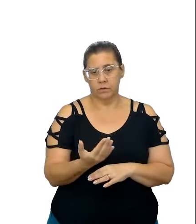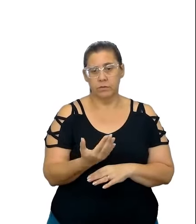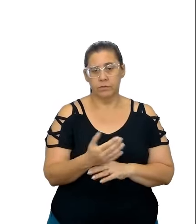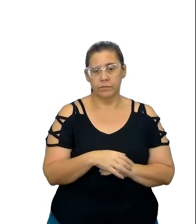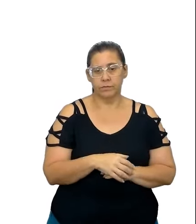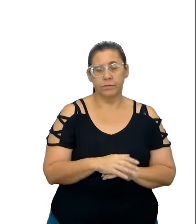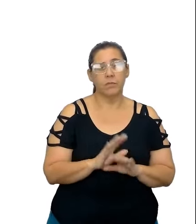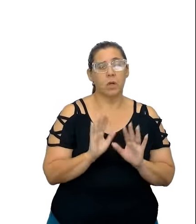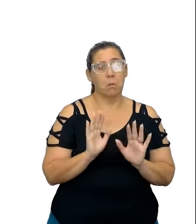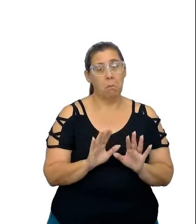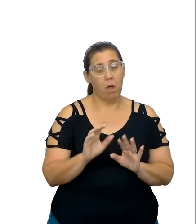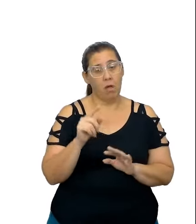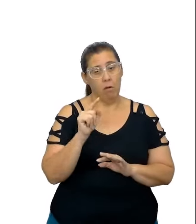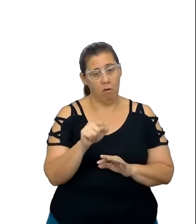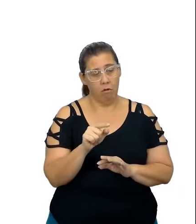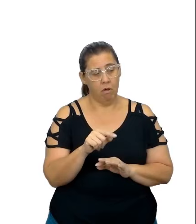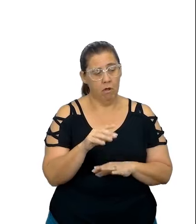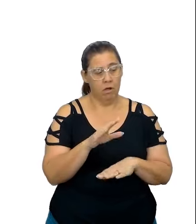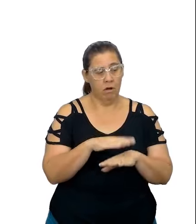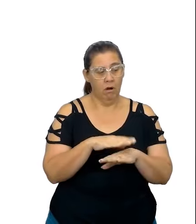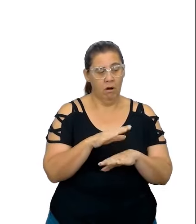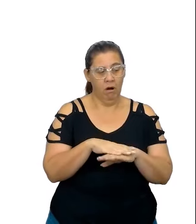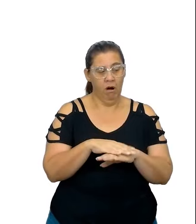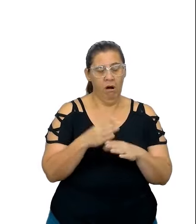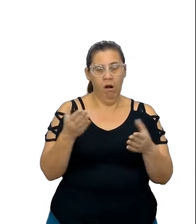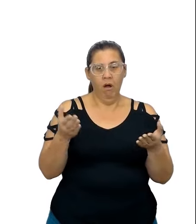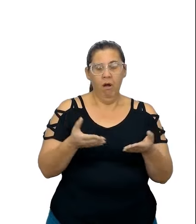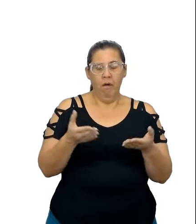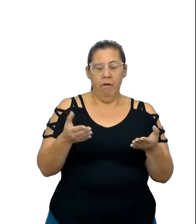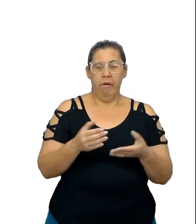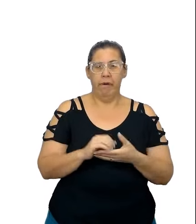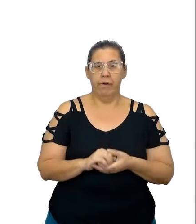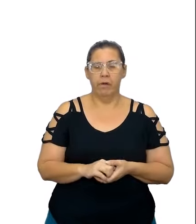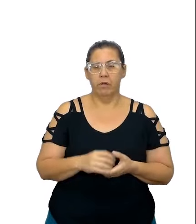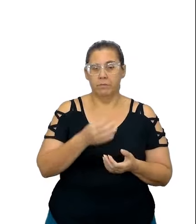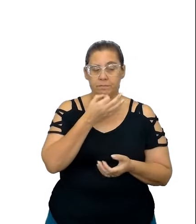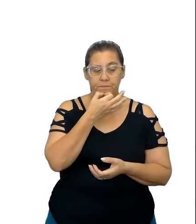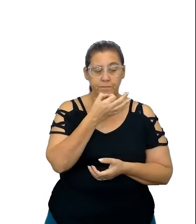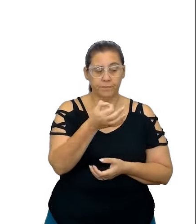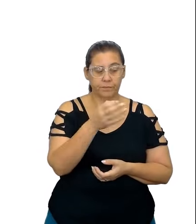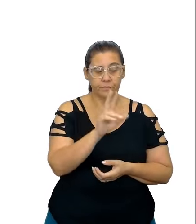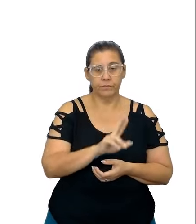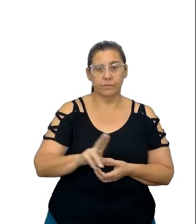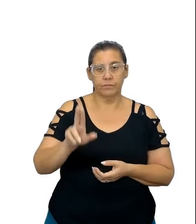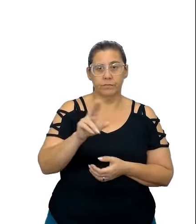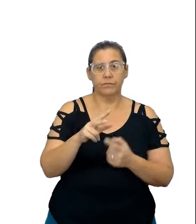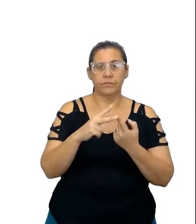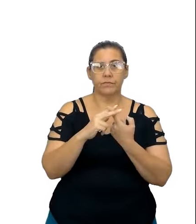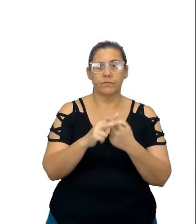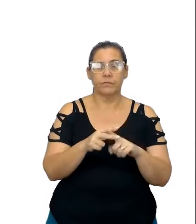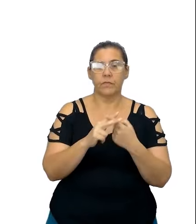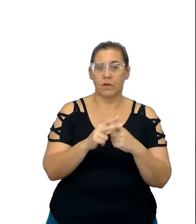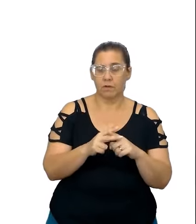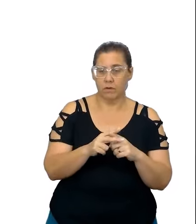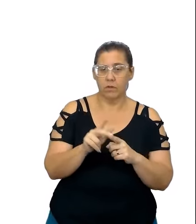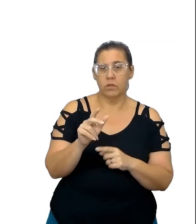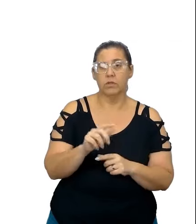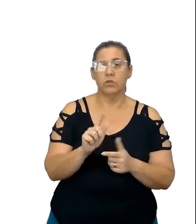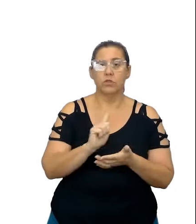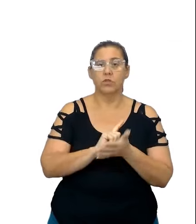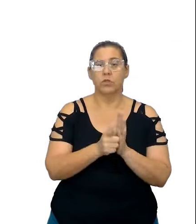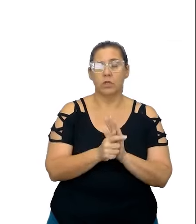conduta. Mas, como você está fazendo neste momento uma crítica utilizando as ferramentas do gênero